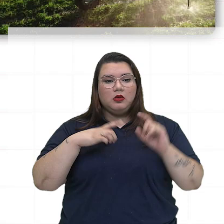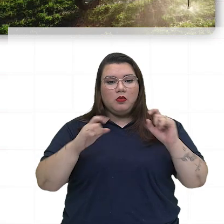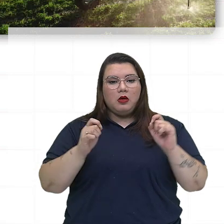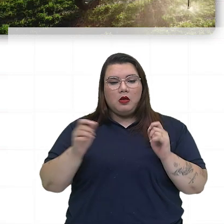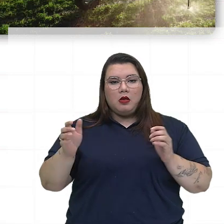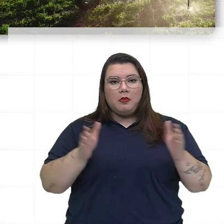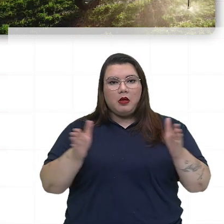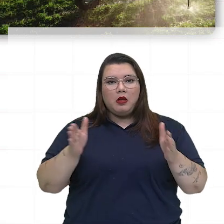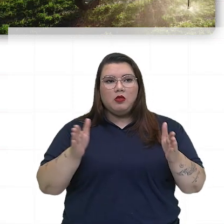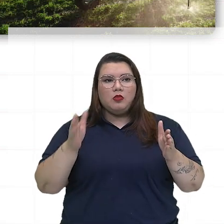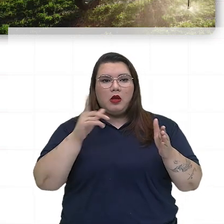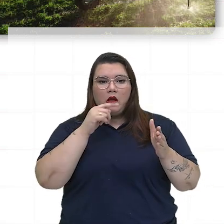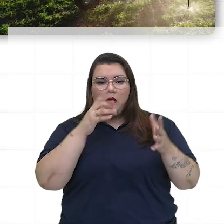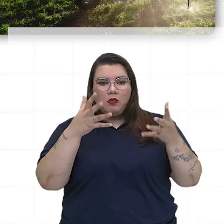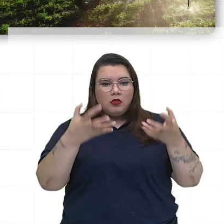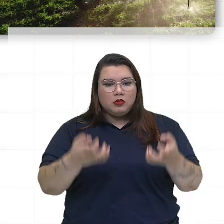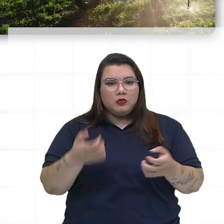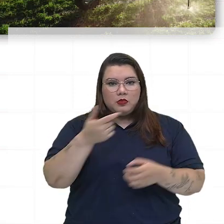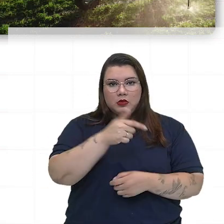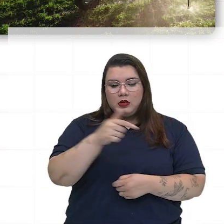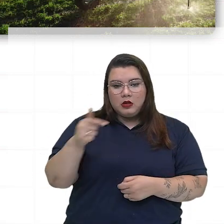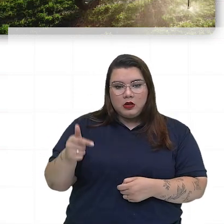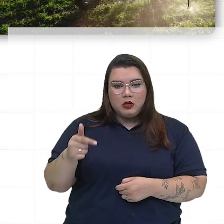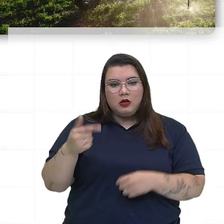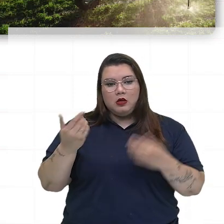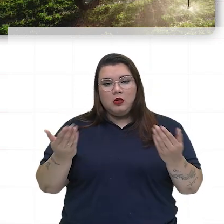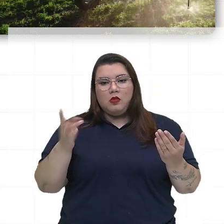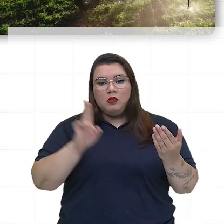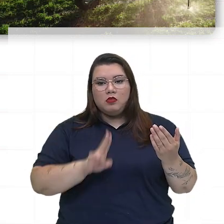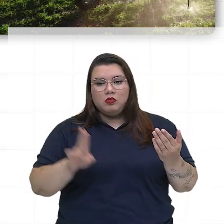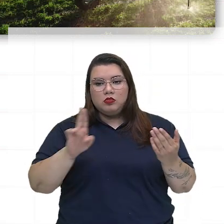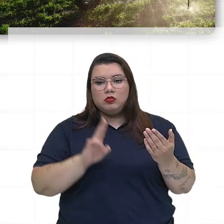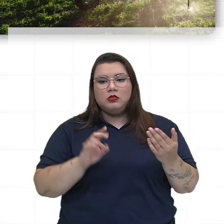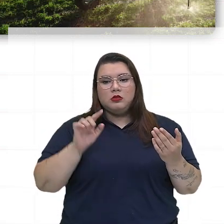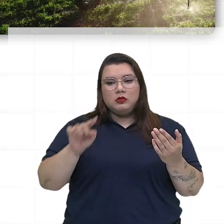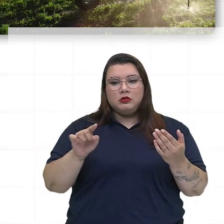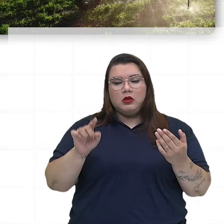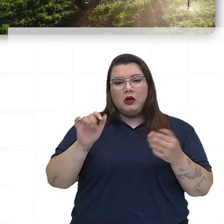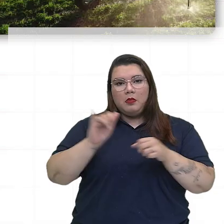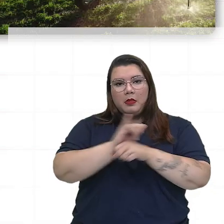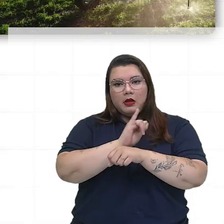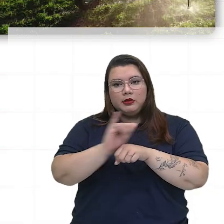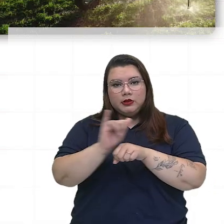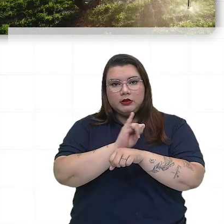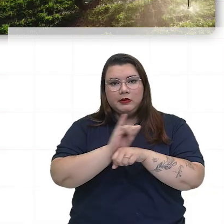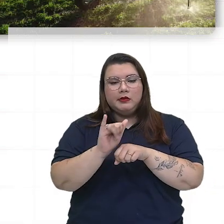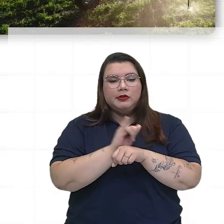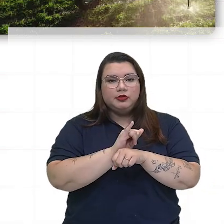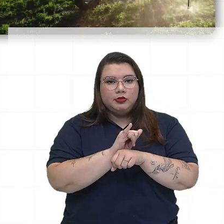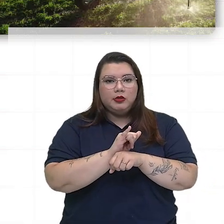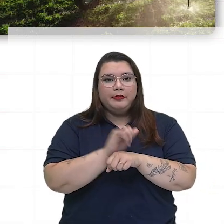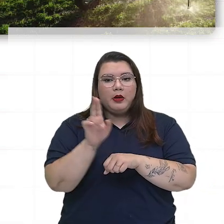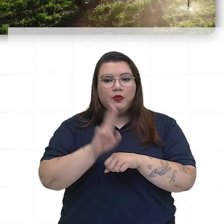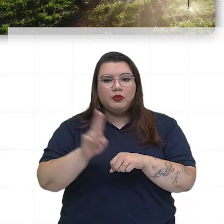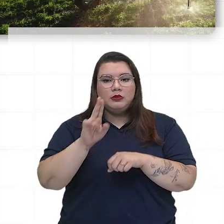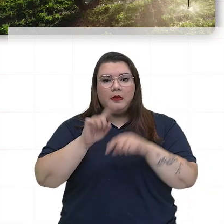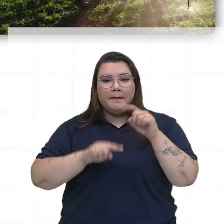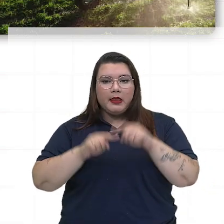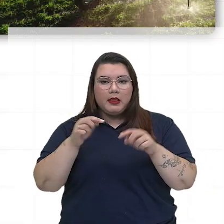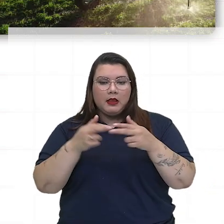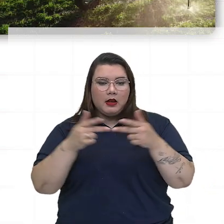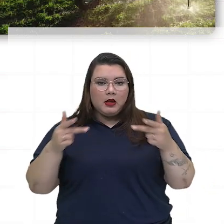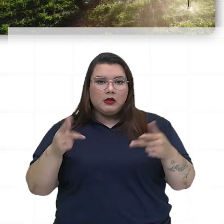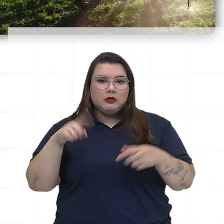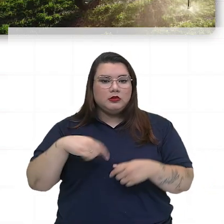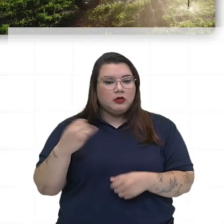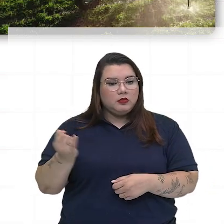contínua de água, a aplicação artificial dessa água ela acaba sendo essencial, tá? Em regiões